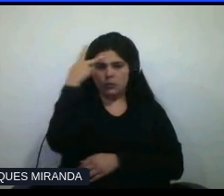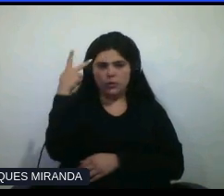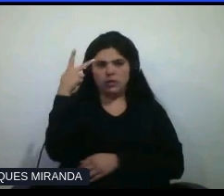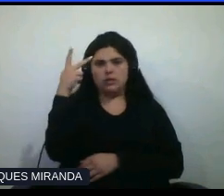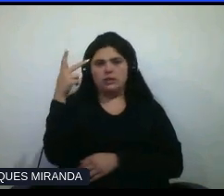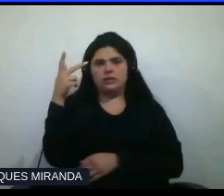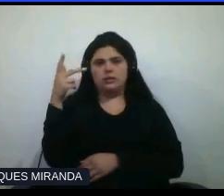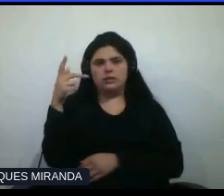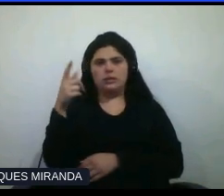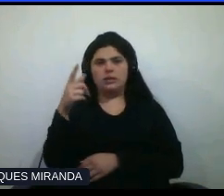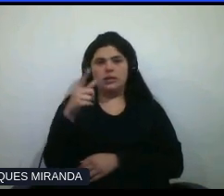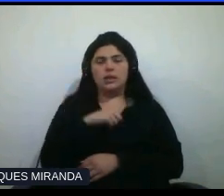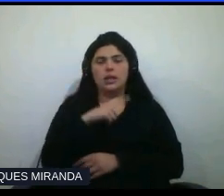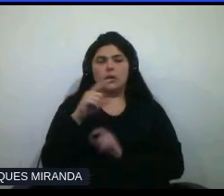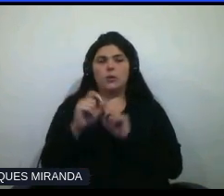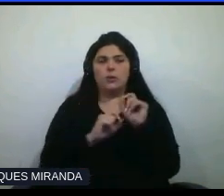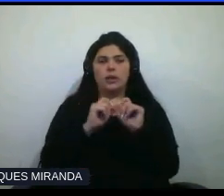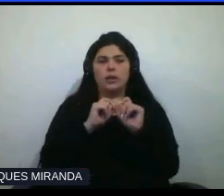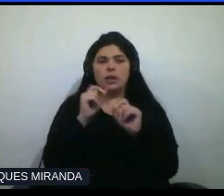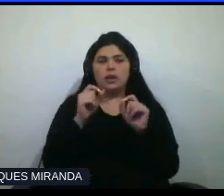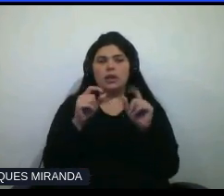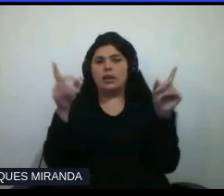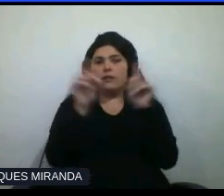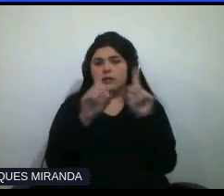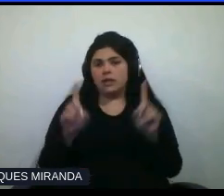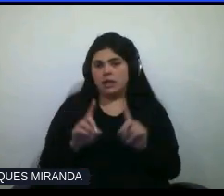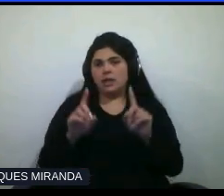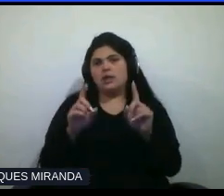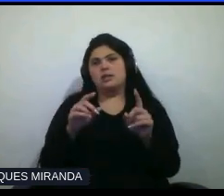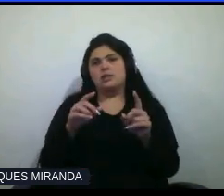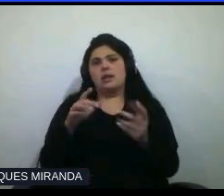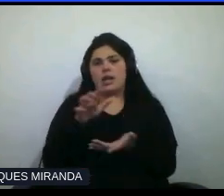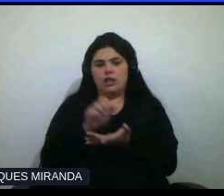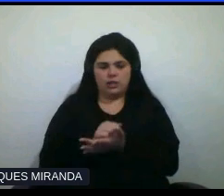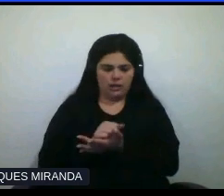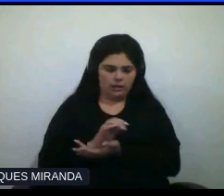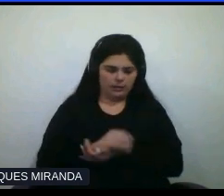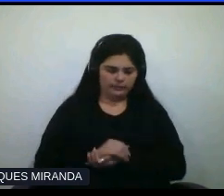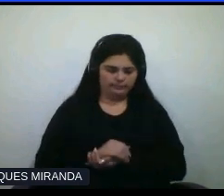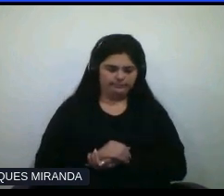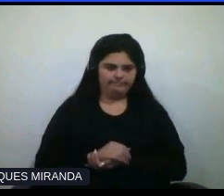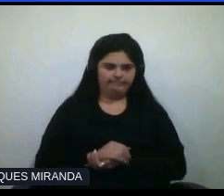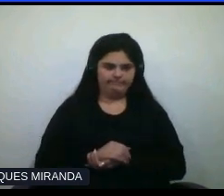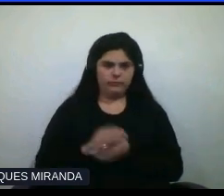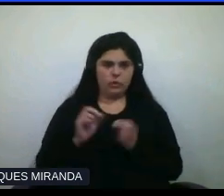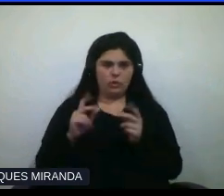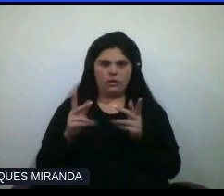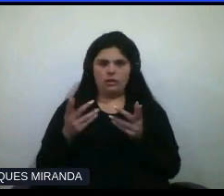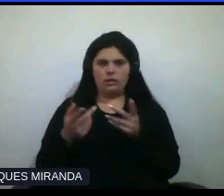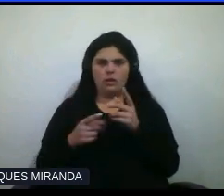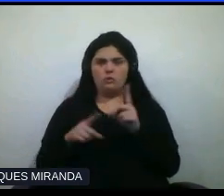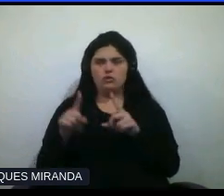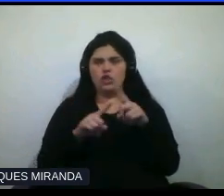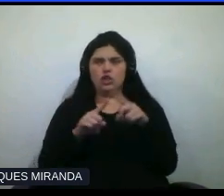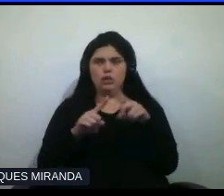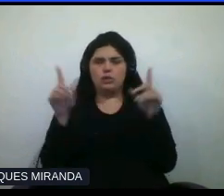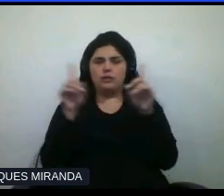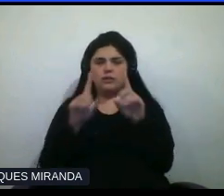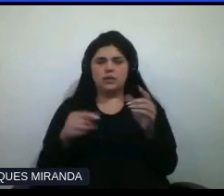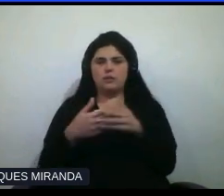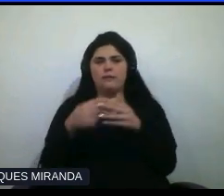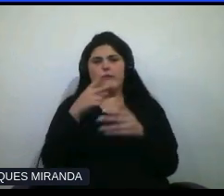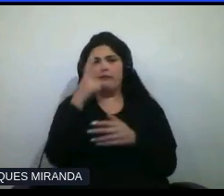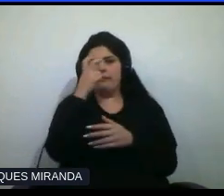pessoas que possuindo algum tipo de deficiência registrada, tá? Algum tipo de deficiência, seja ela